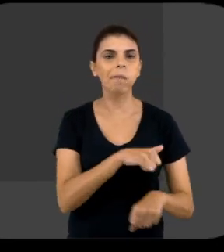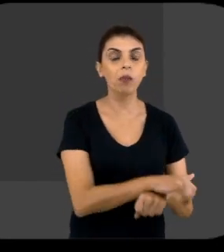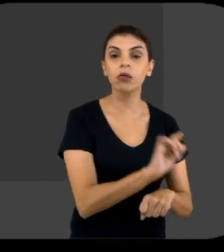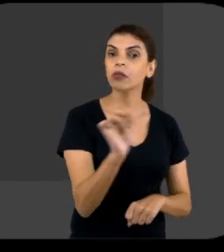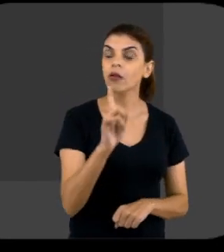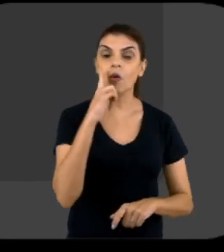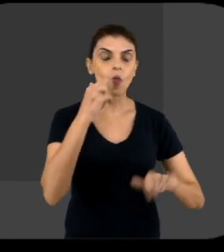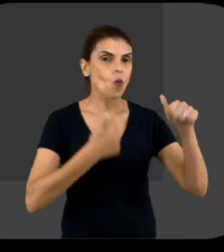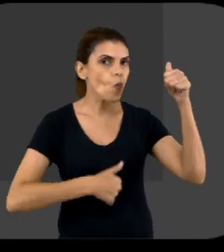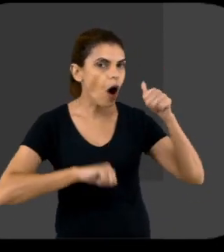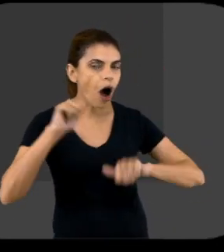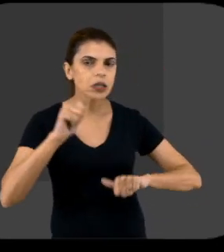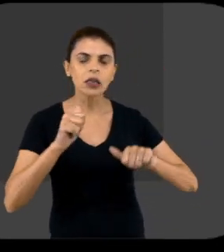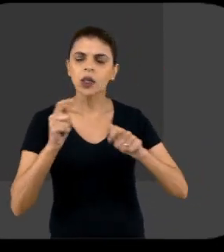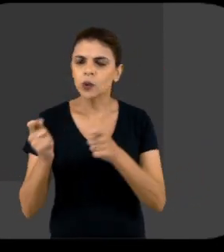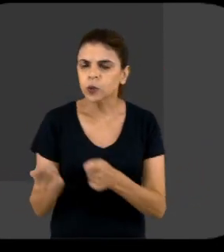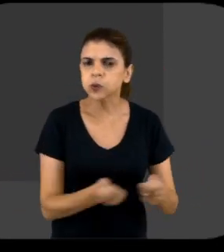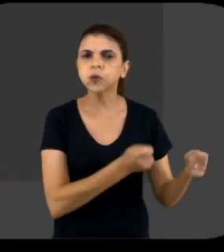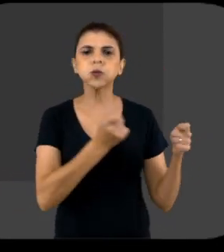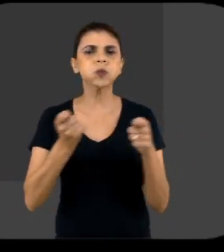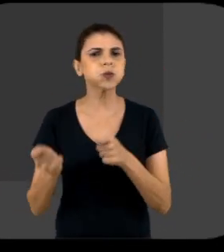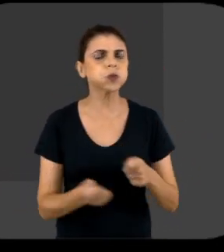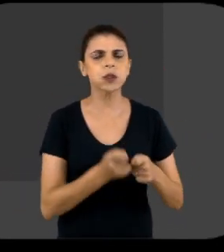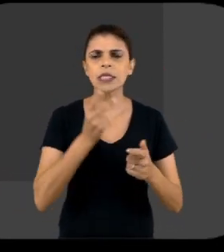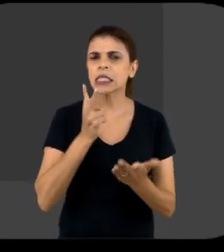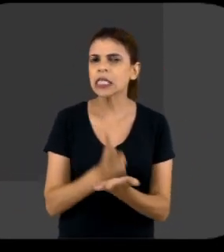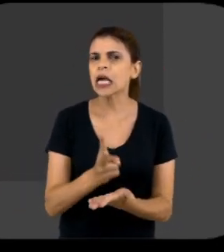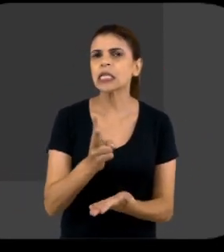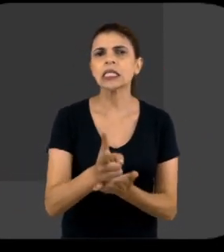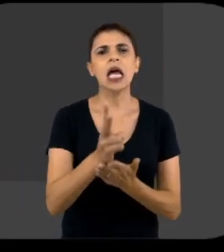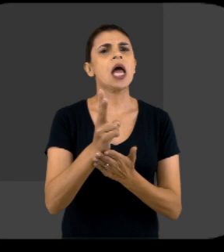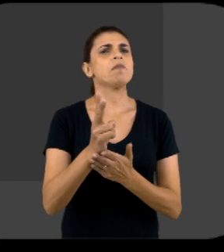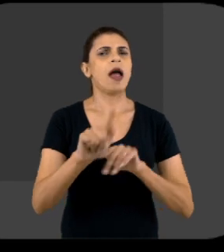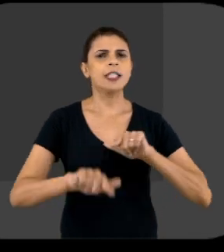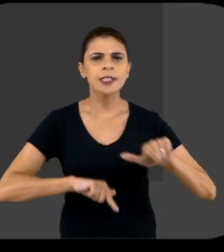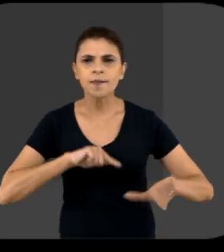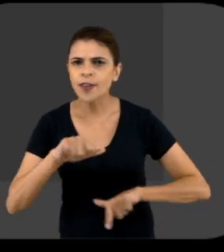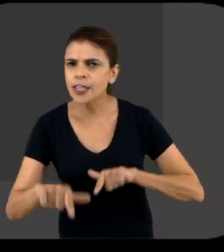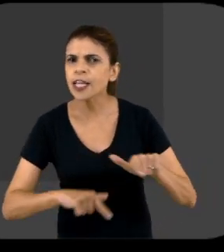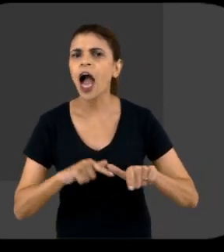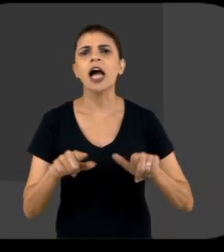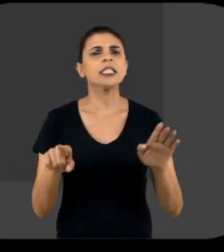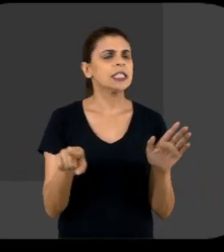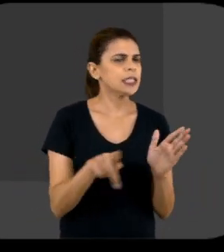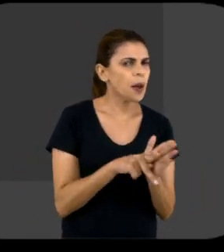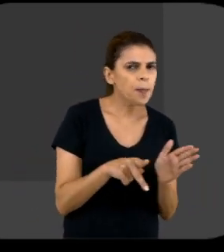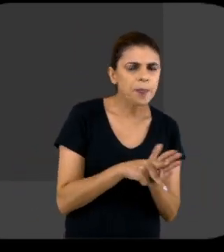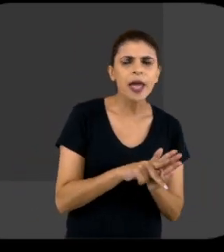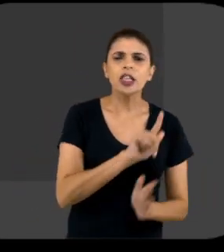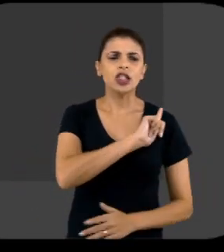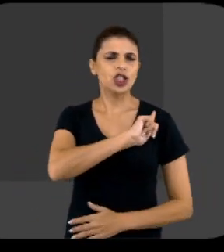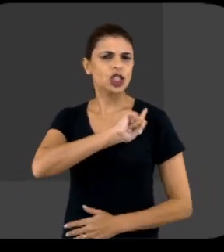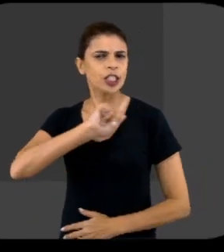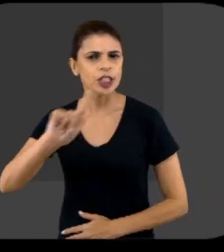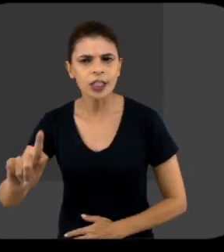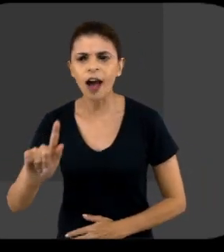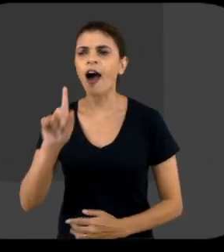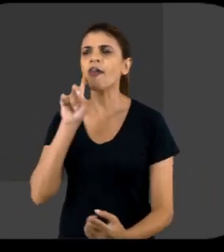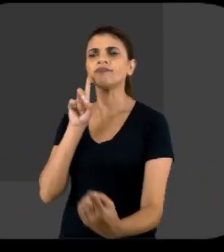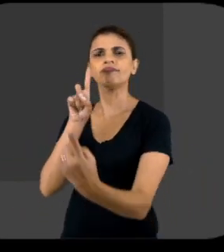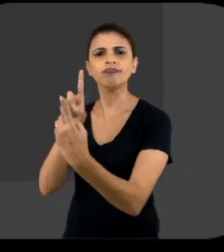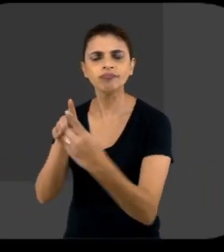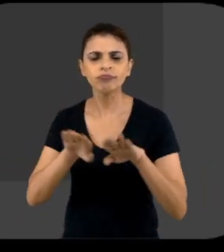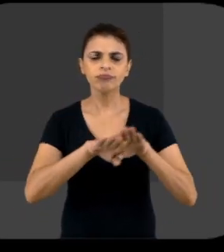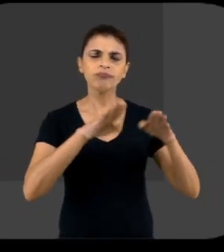uma ferramenta de melhoria contínua, tanto das nossas atividades na bancada,